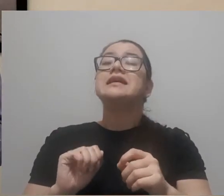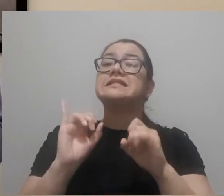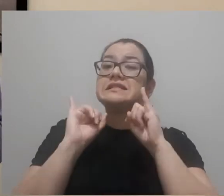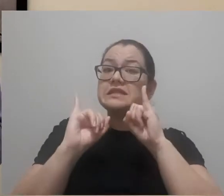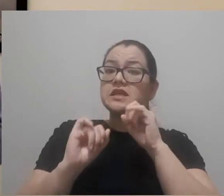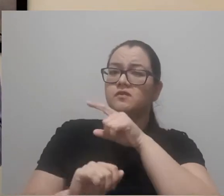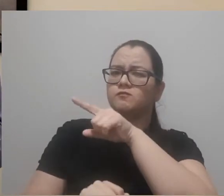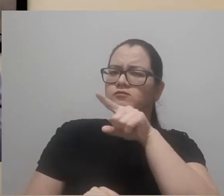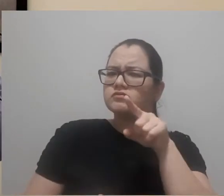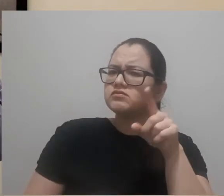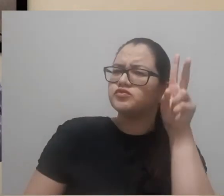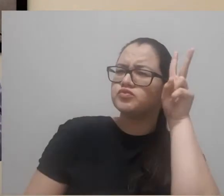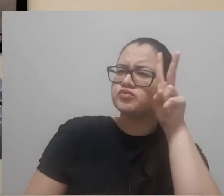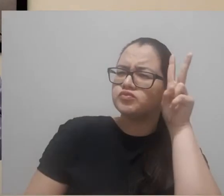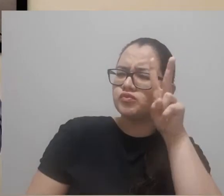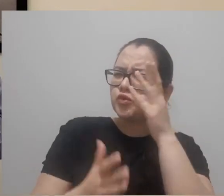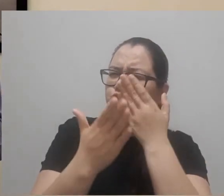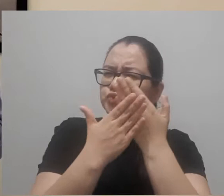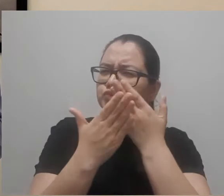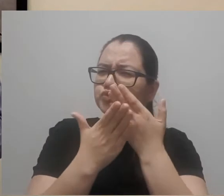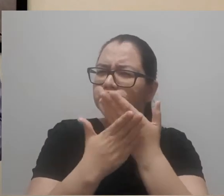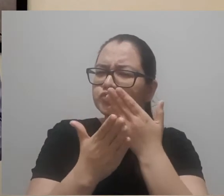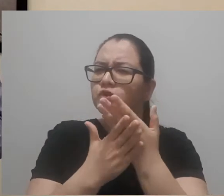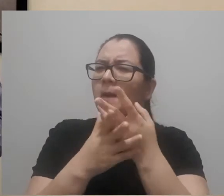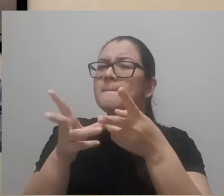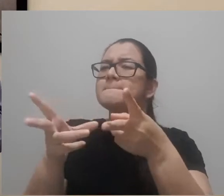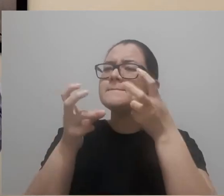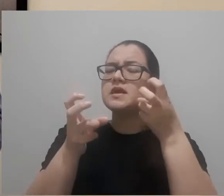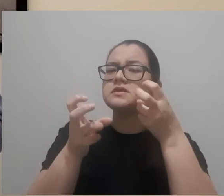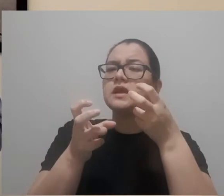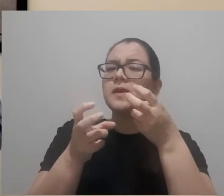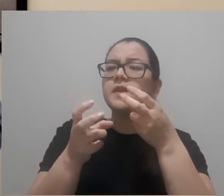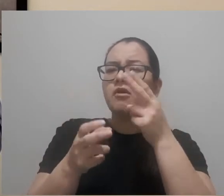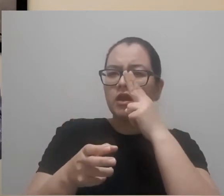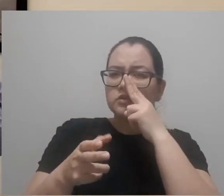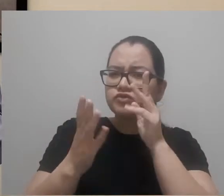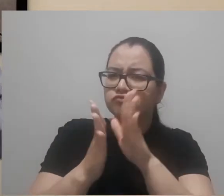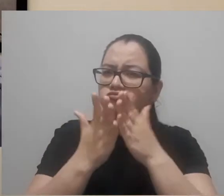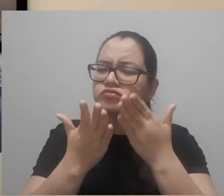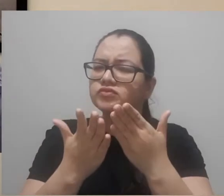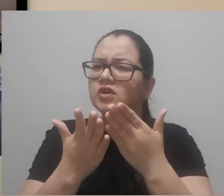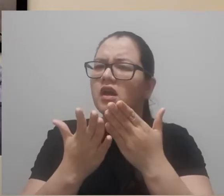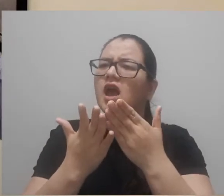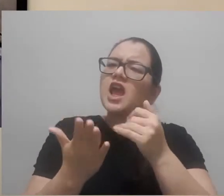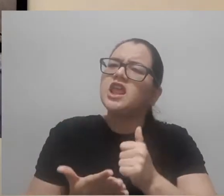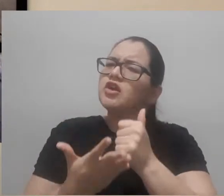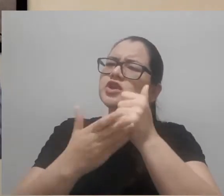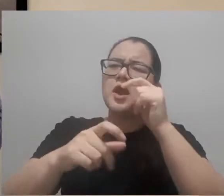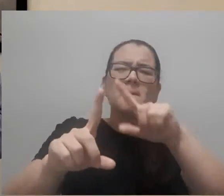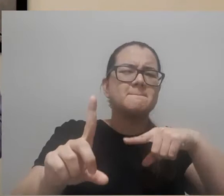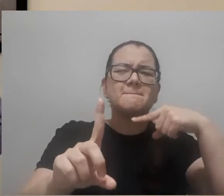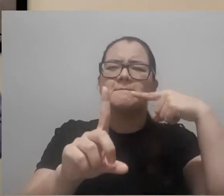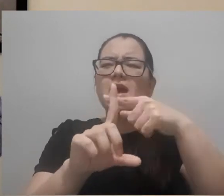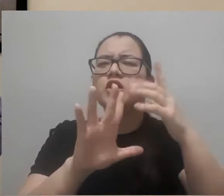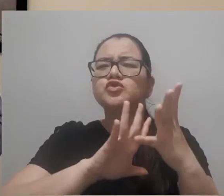cristãos que fizeram mais pelo mundo presente foram justamente aqueles que mais pensaram no mundo